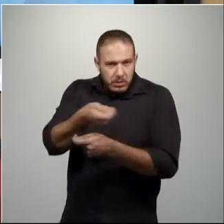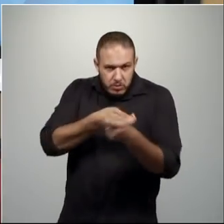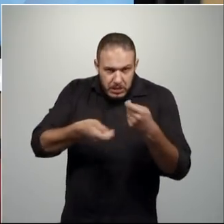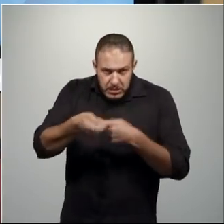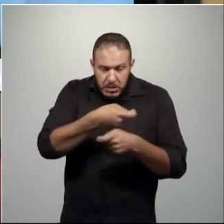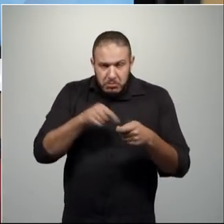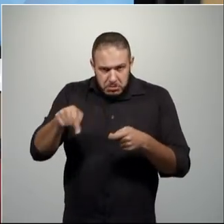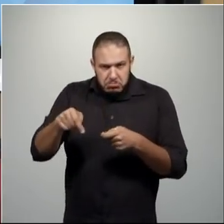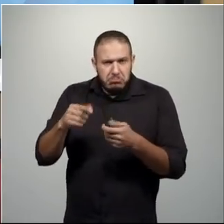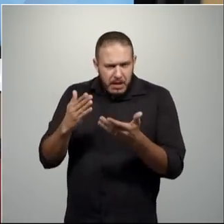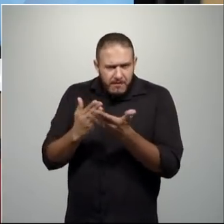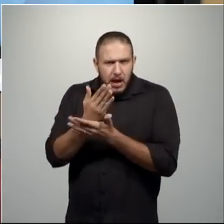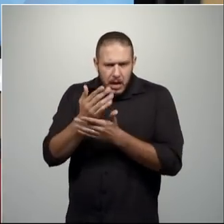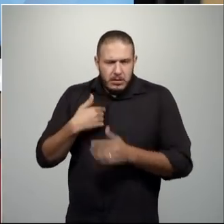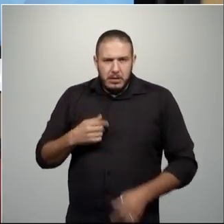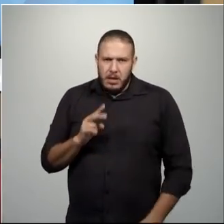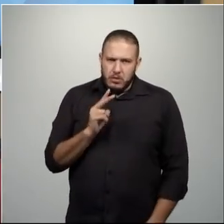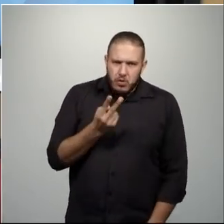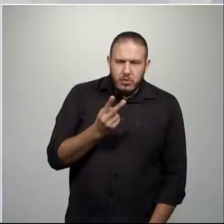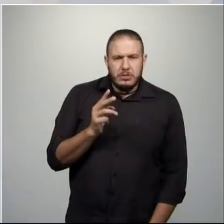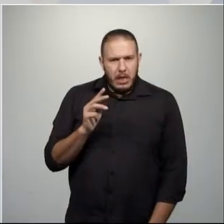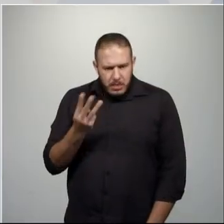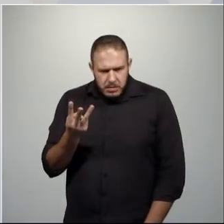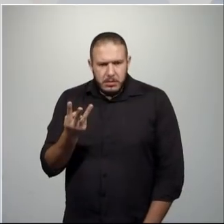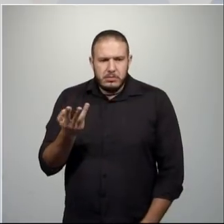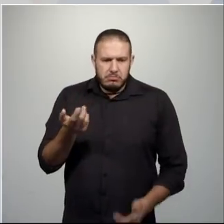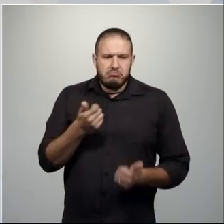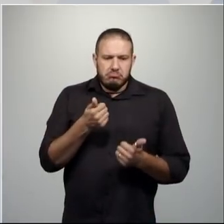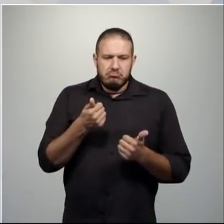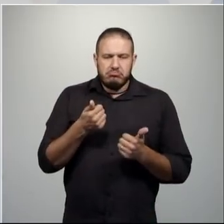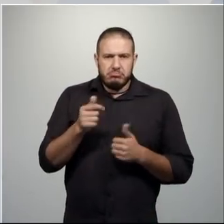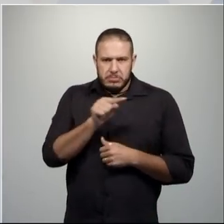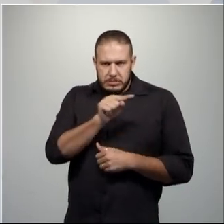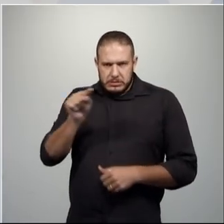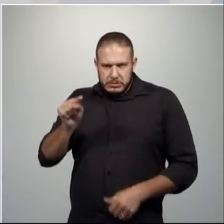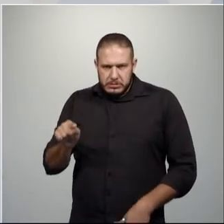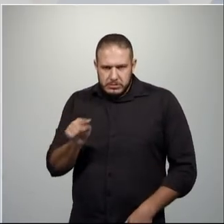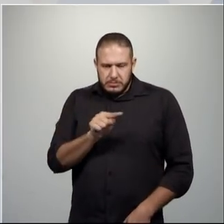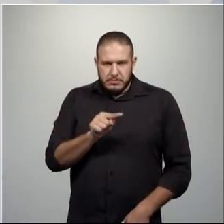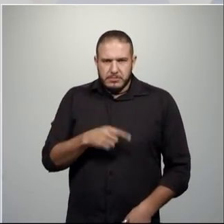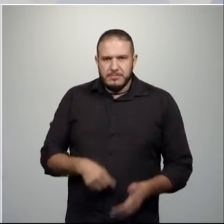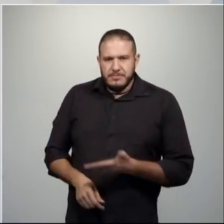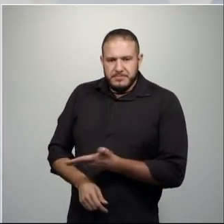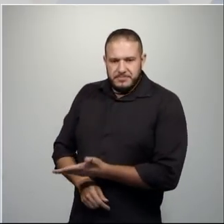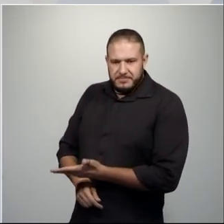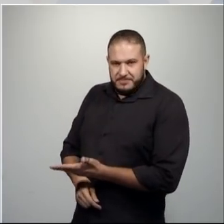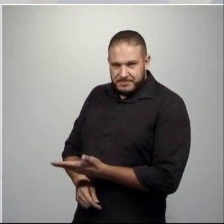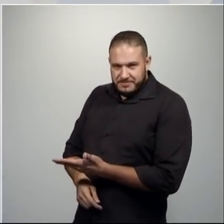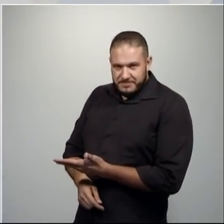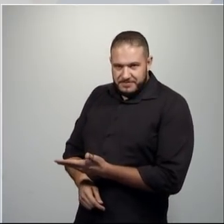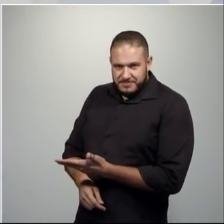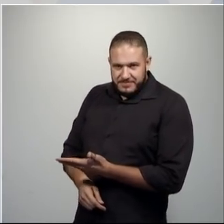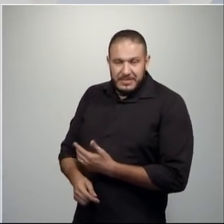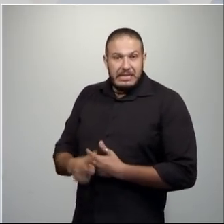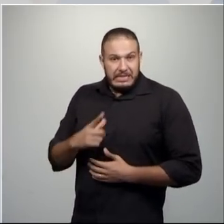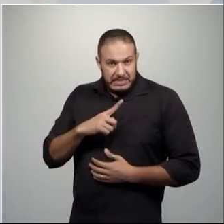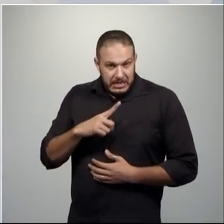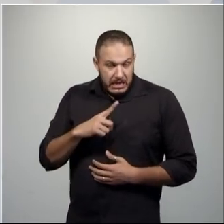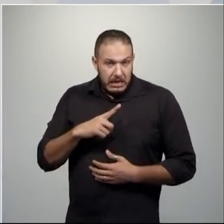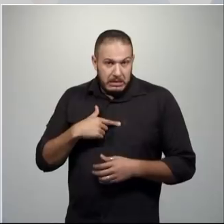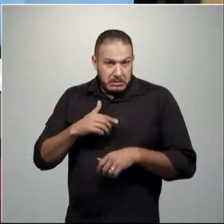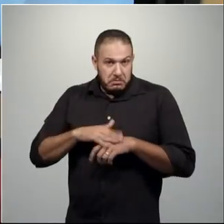válidas a2 e a3 então na linha que eu estou circulando agora tem aqui essa